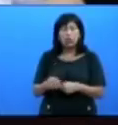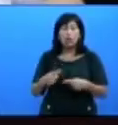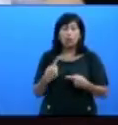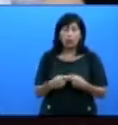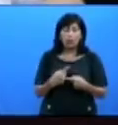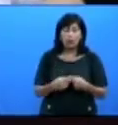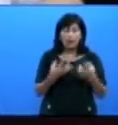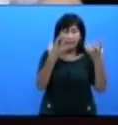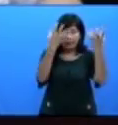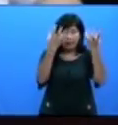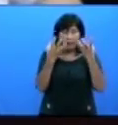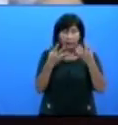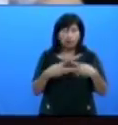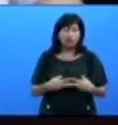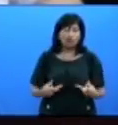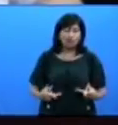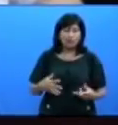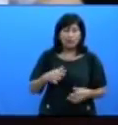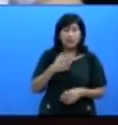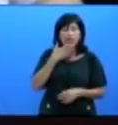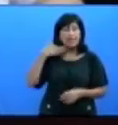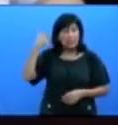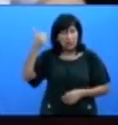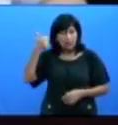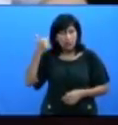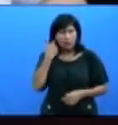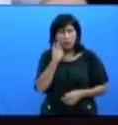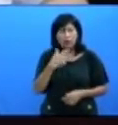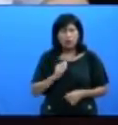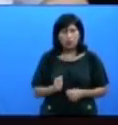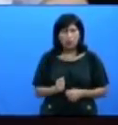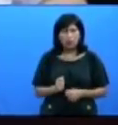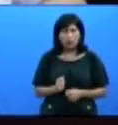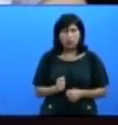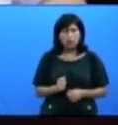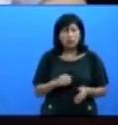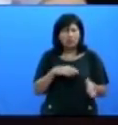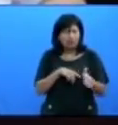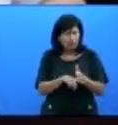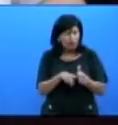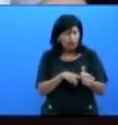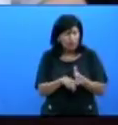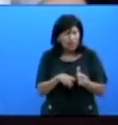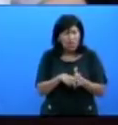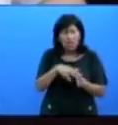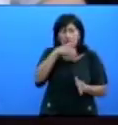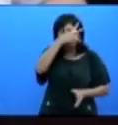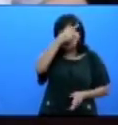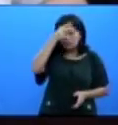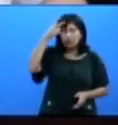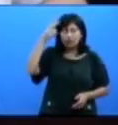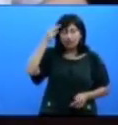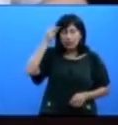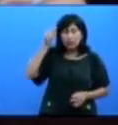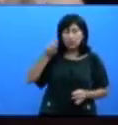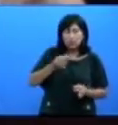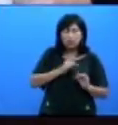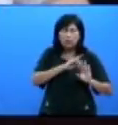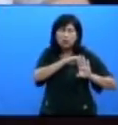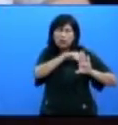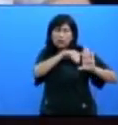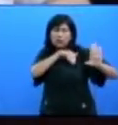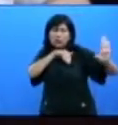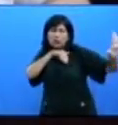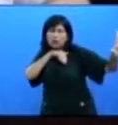para o povo de Araçatuba. Porque a avaliação que a gente tem feito é que uma administração cada vez mais distante dos